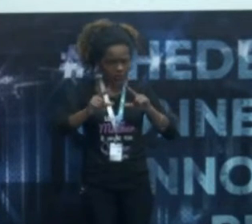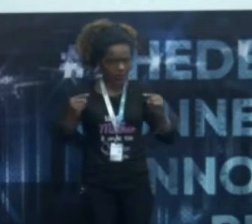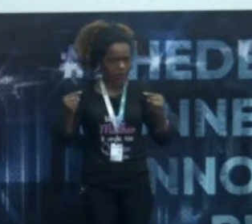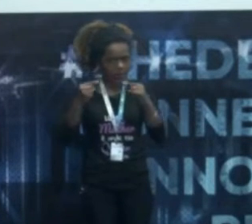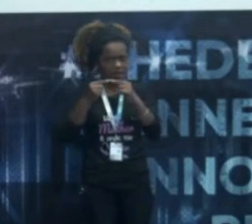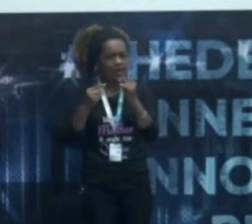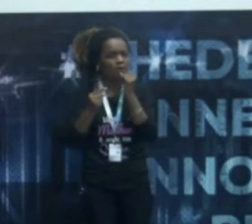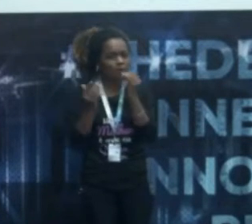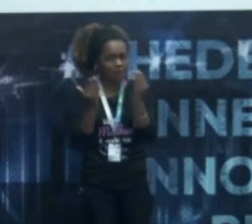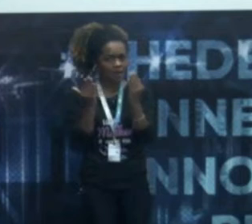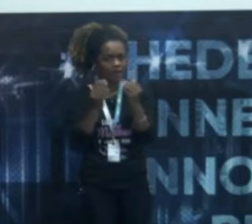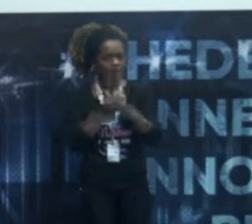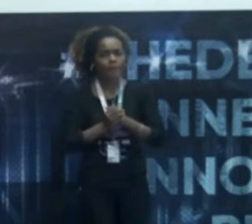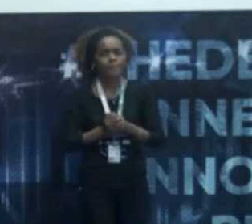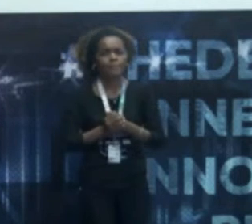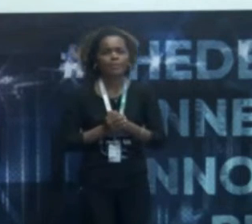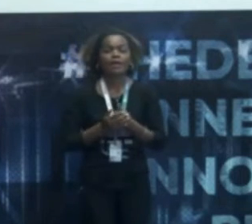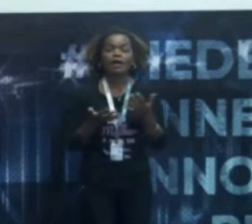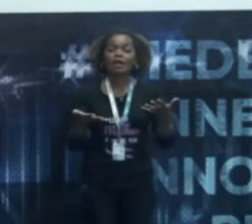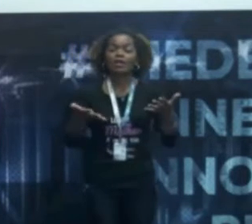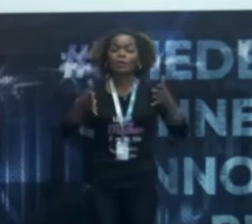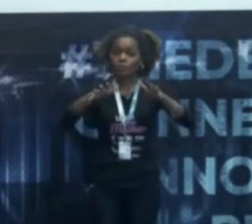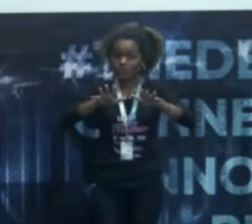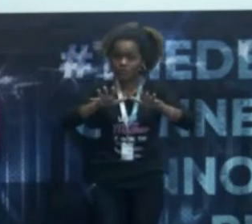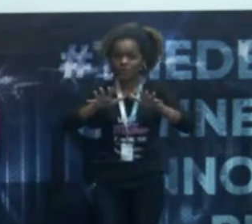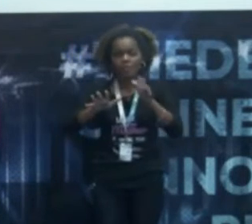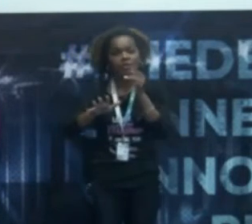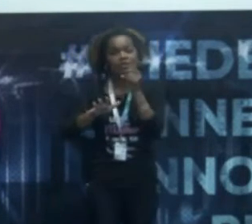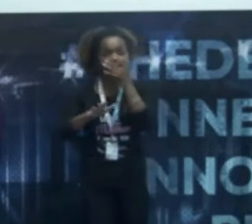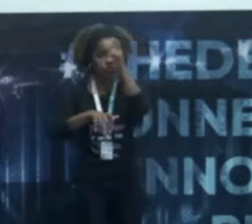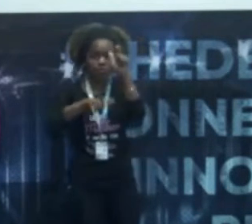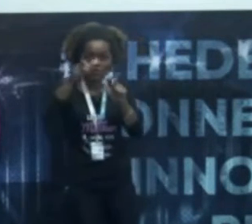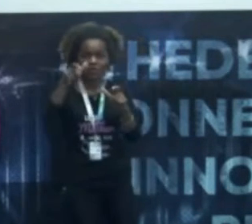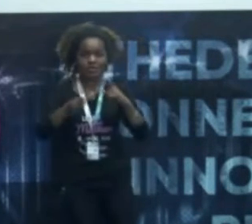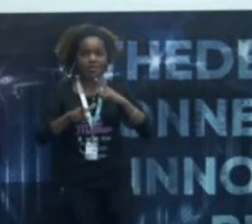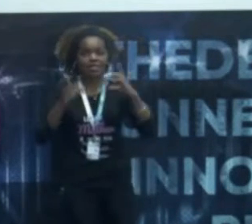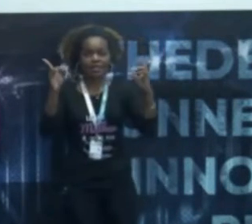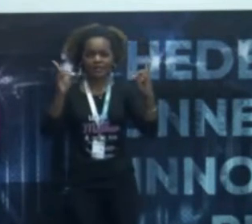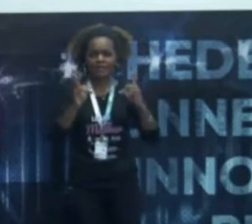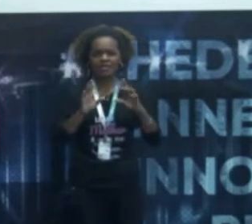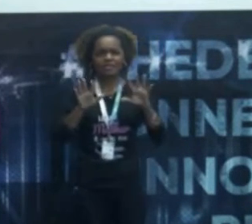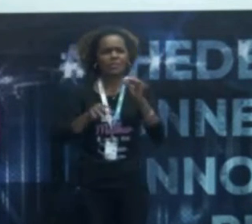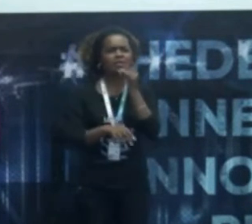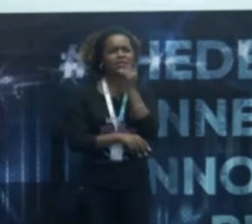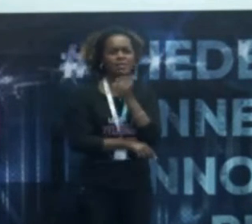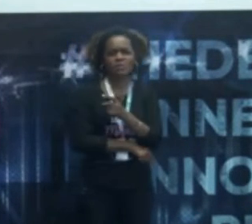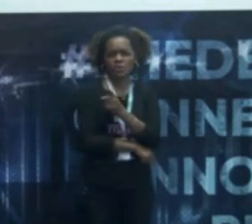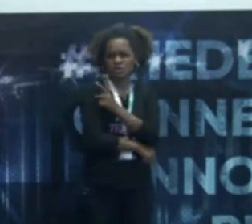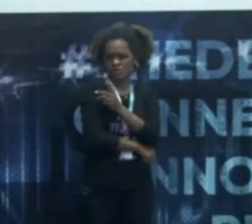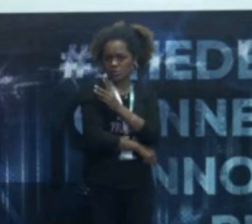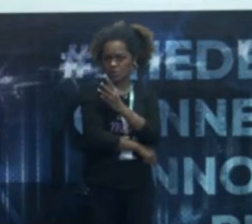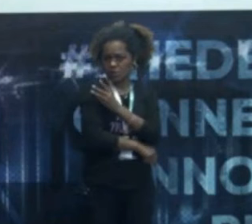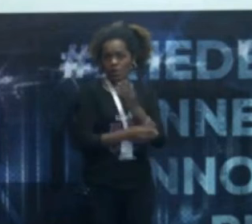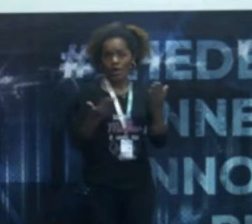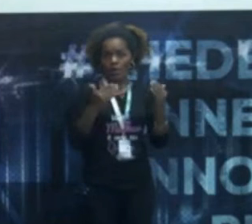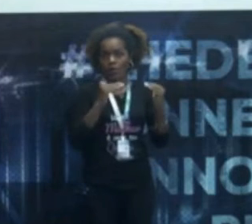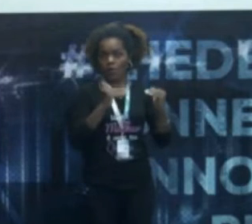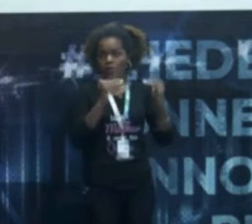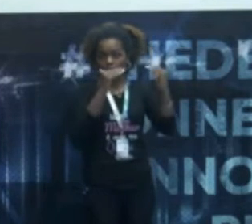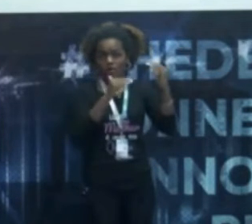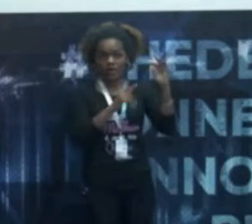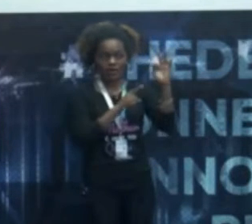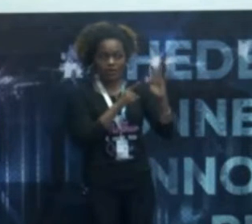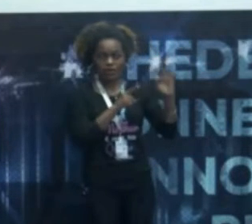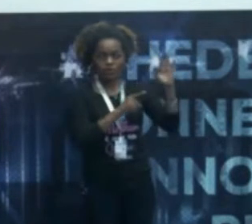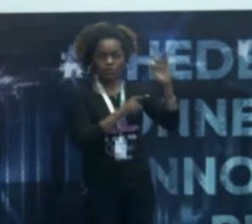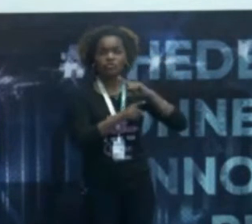entenderem. A inclusão de pessoas com deficiência no ensino superior recebeu recentemente uma lei de cotas, se eu não estou enganado,